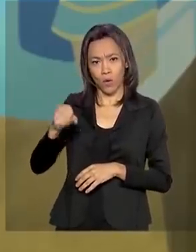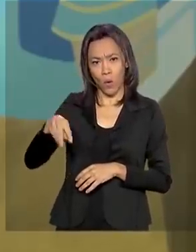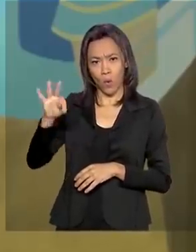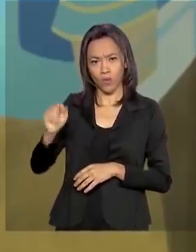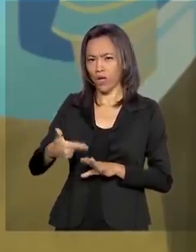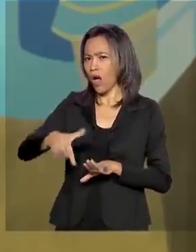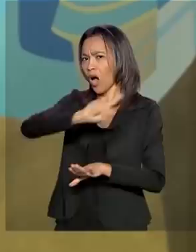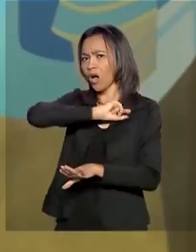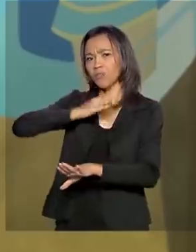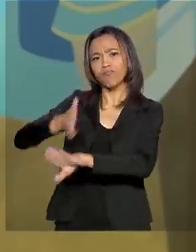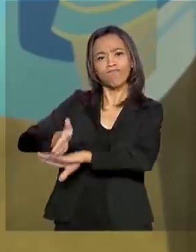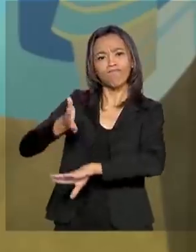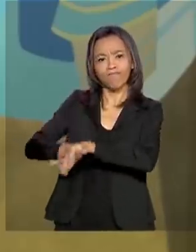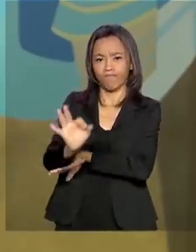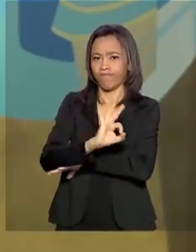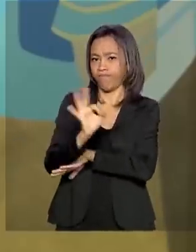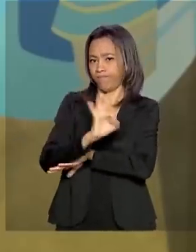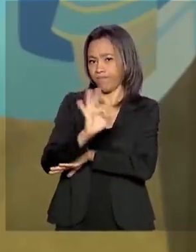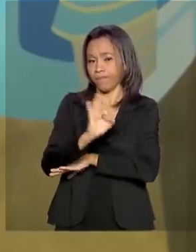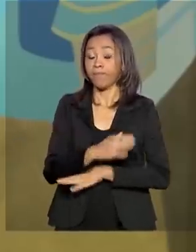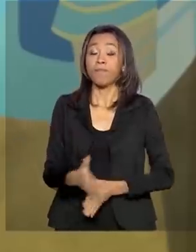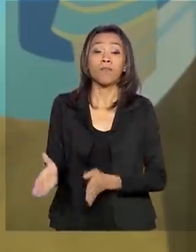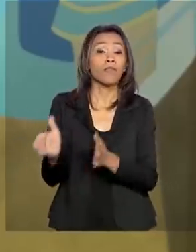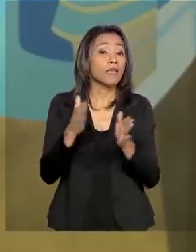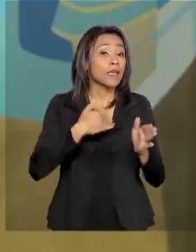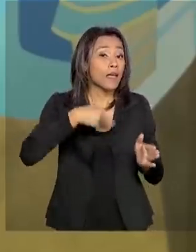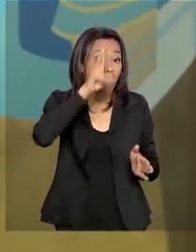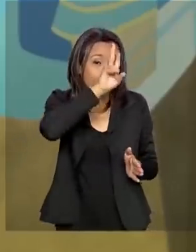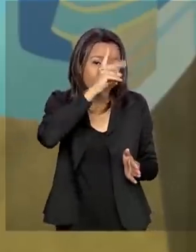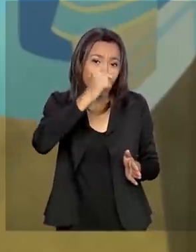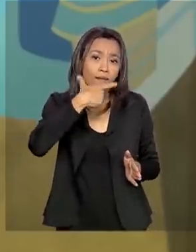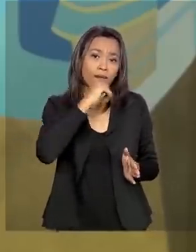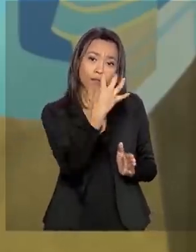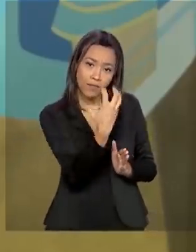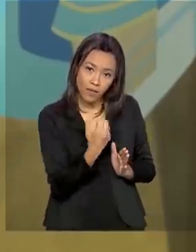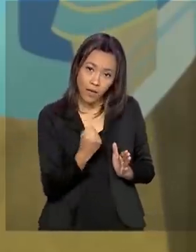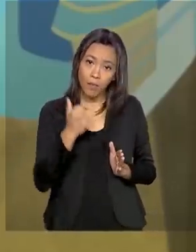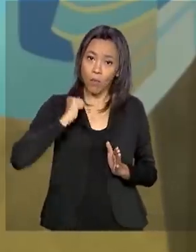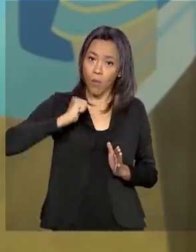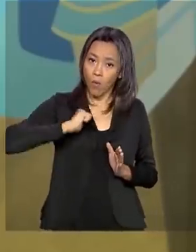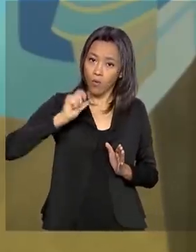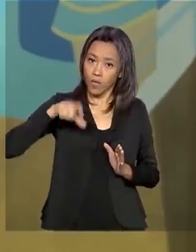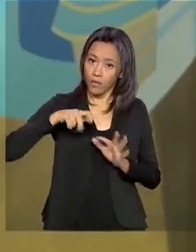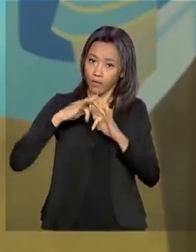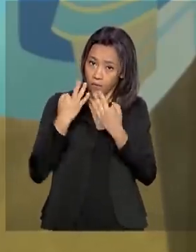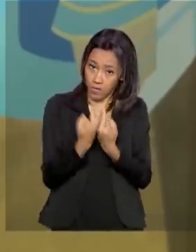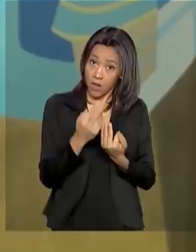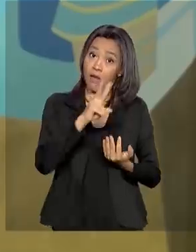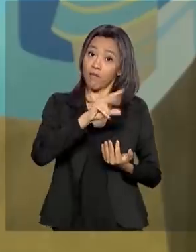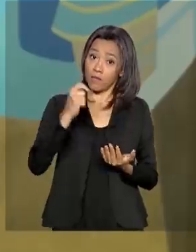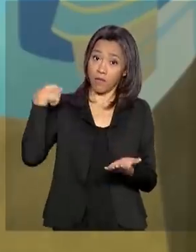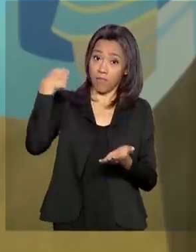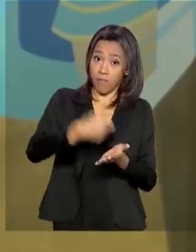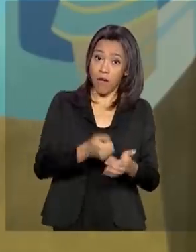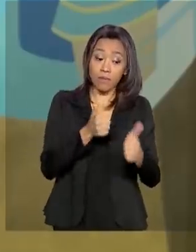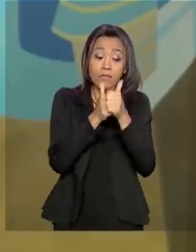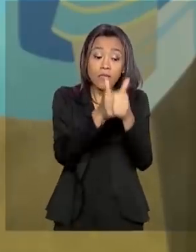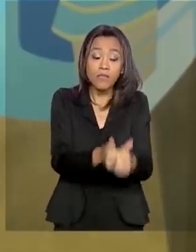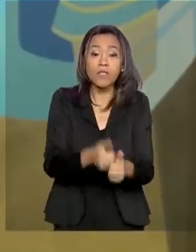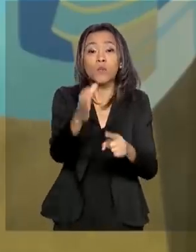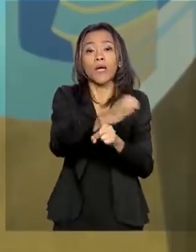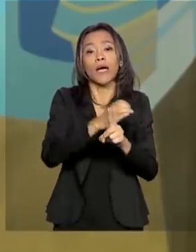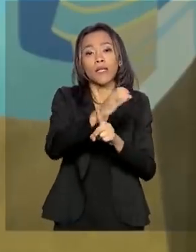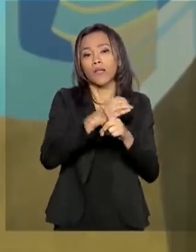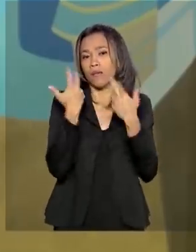acesso. E vale lembrar, para quem recebe o Bolsa Família, o auxílio será pago de acordo com o calendário